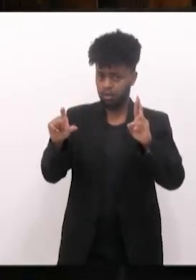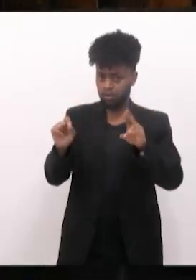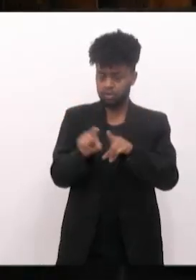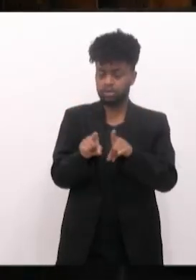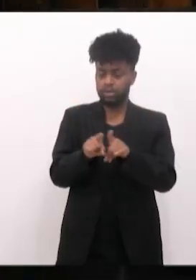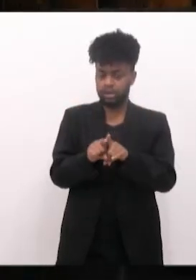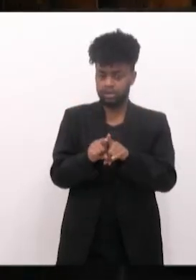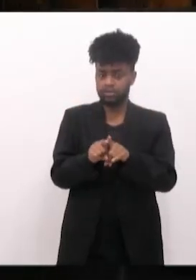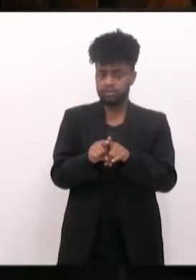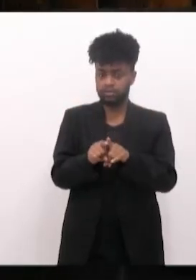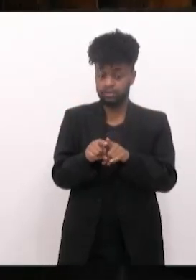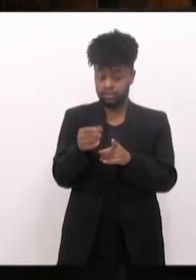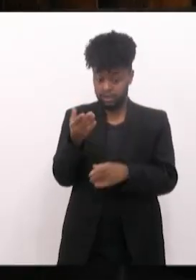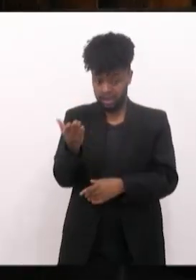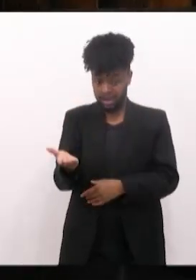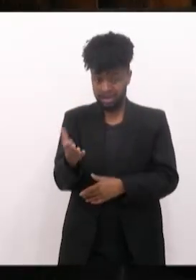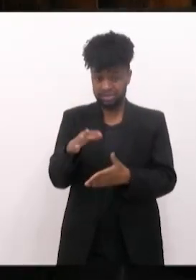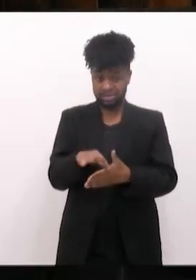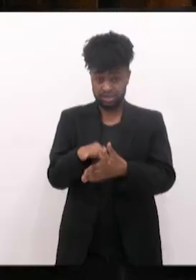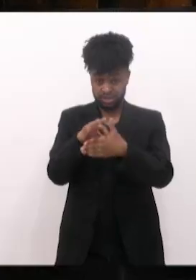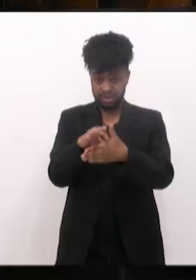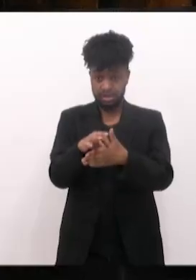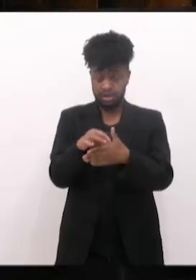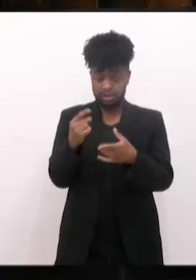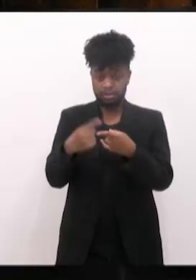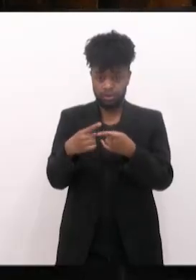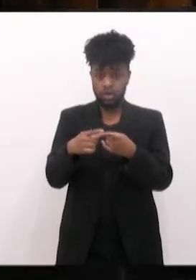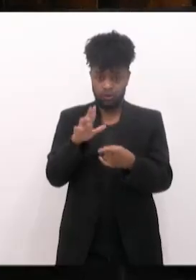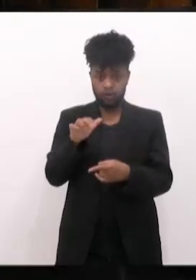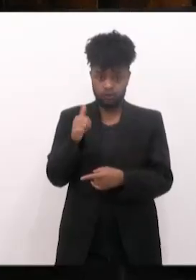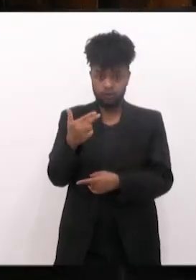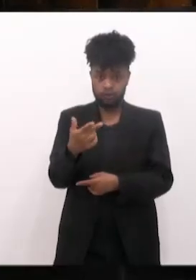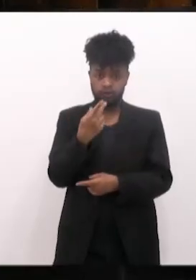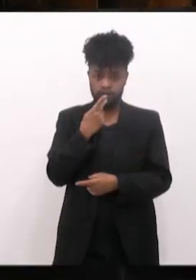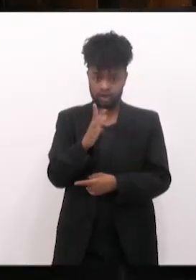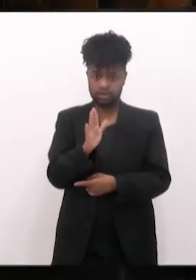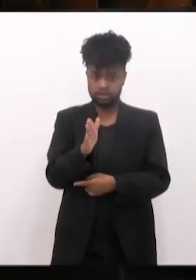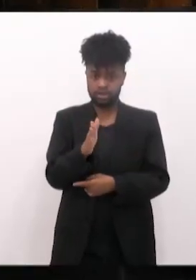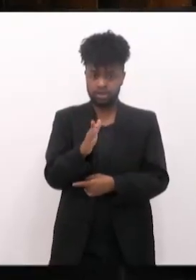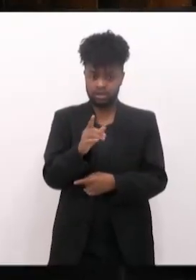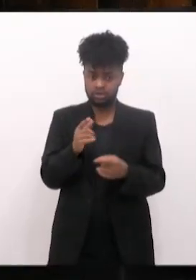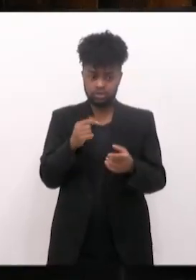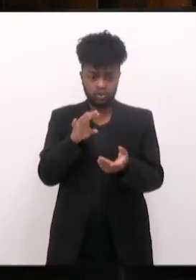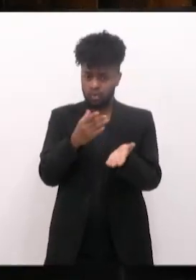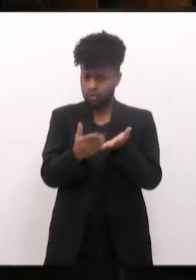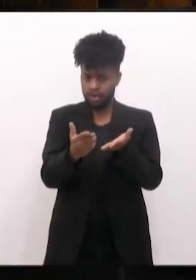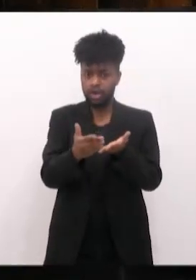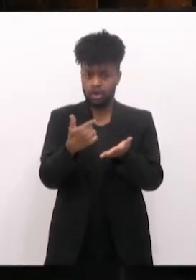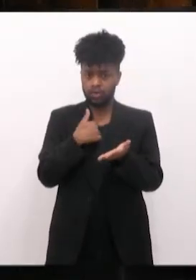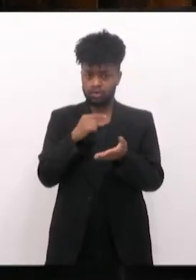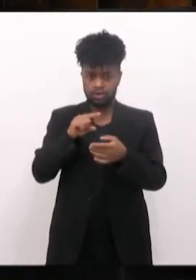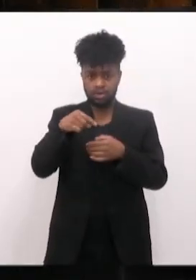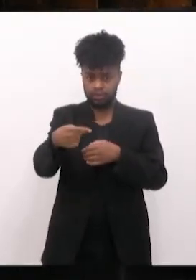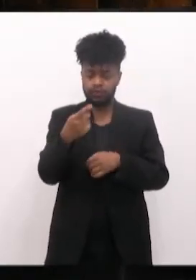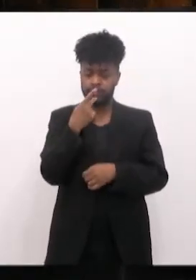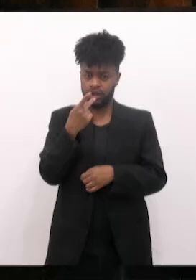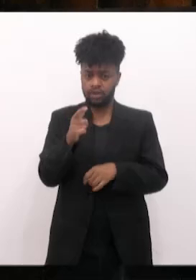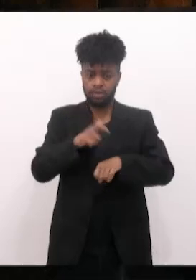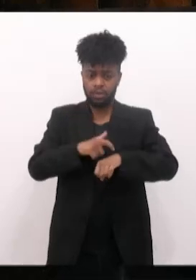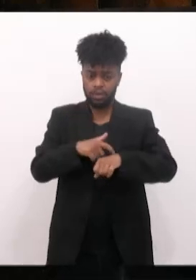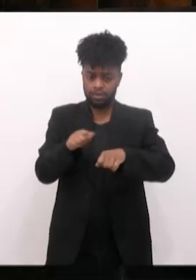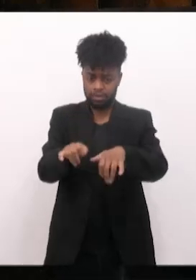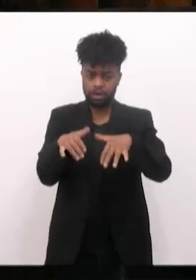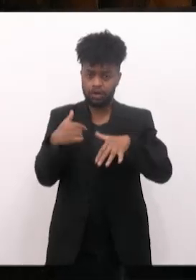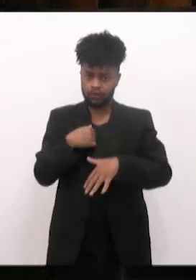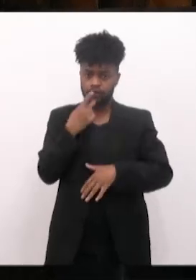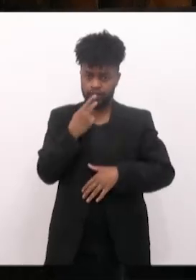que esse comandante, porque ainda vou usar aqui, isso aqui é só o início, eu quero usar na hora que tiver a sessão plenária,